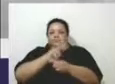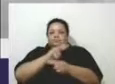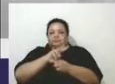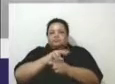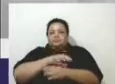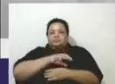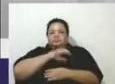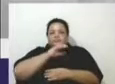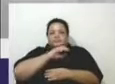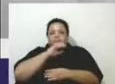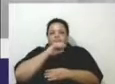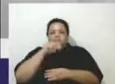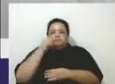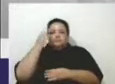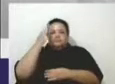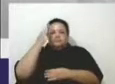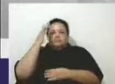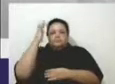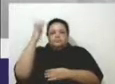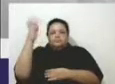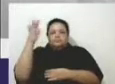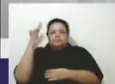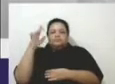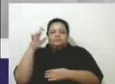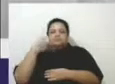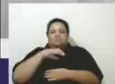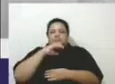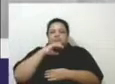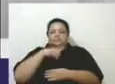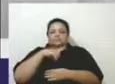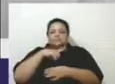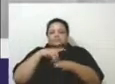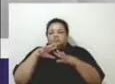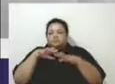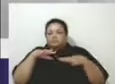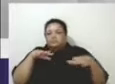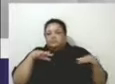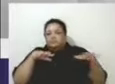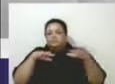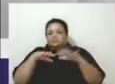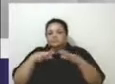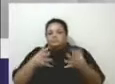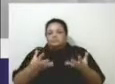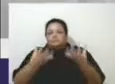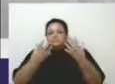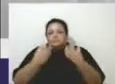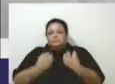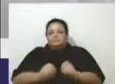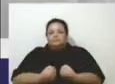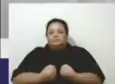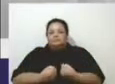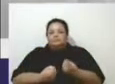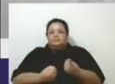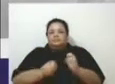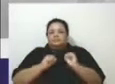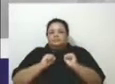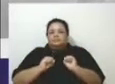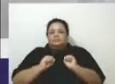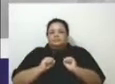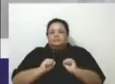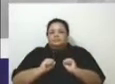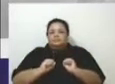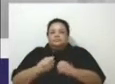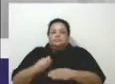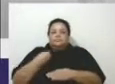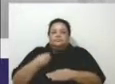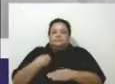sonho que os animais tivessem um espaço para que quando acolhidos de maus tratos eles pudessem eh ter uma vida